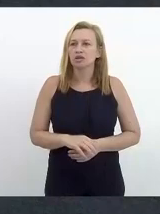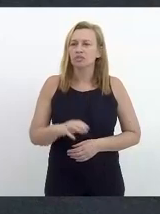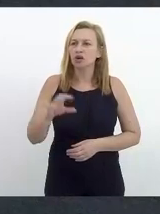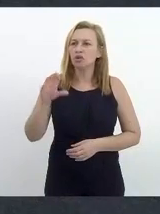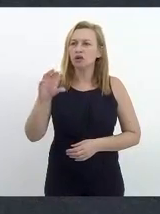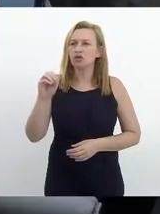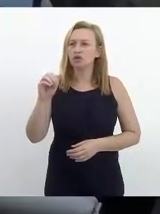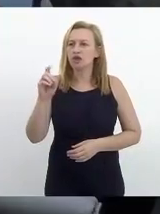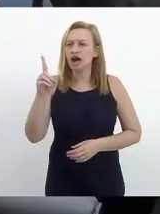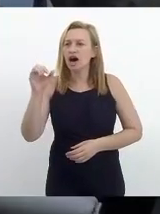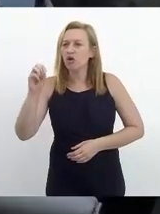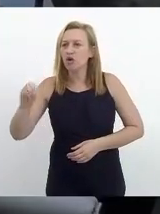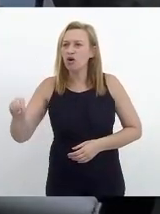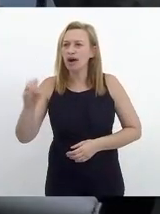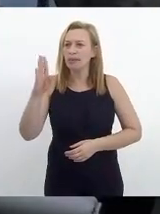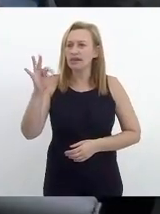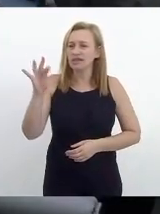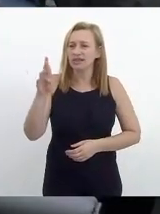Cabecilha.